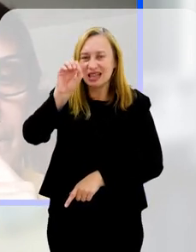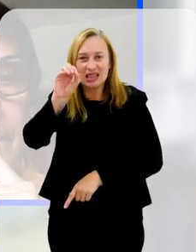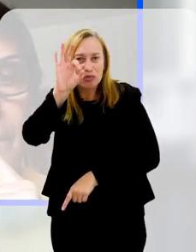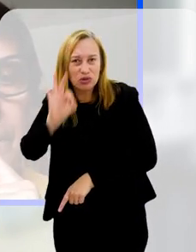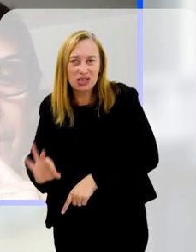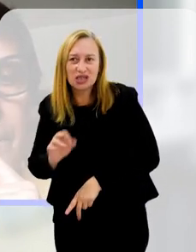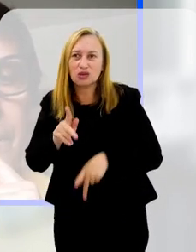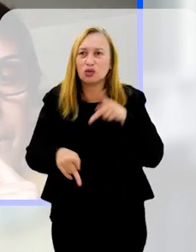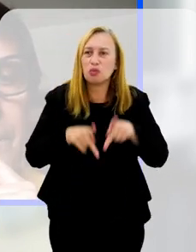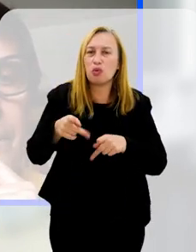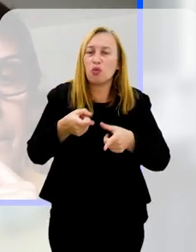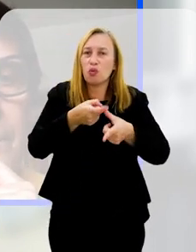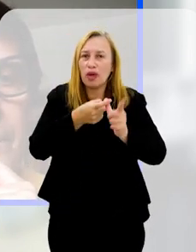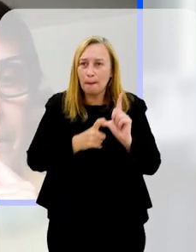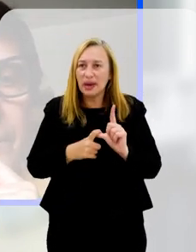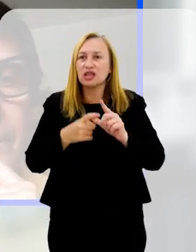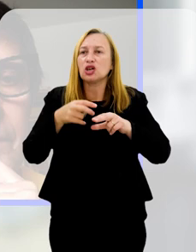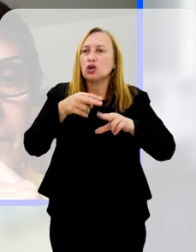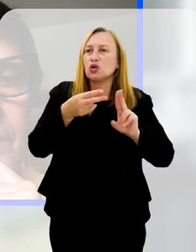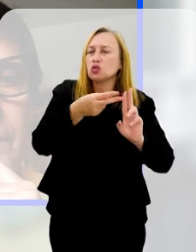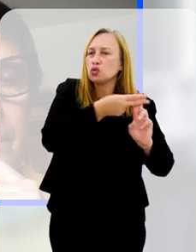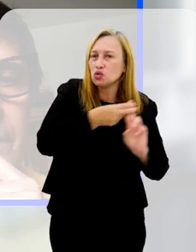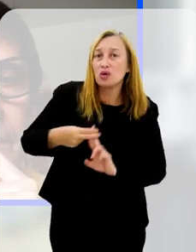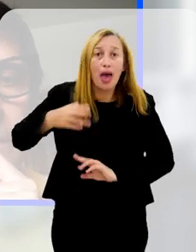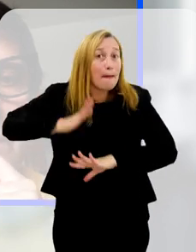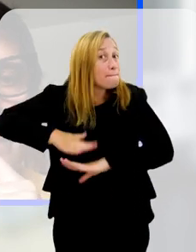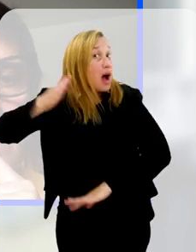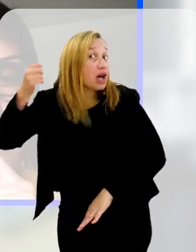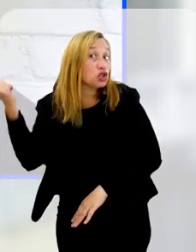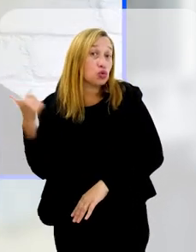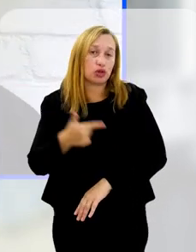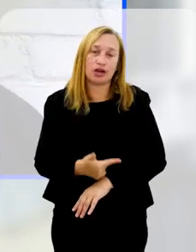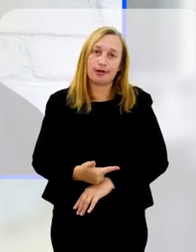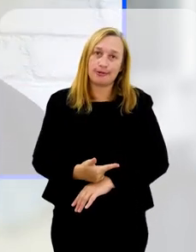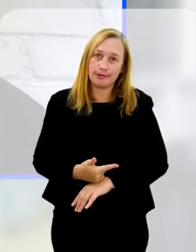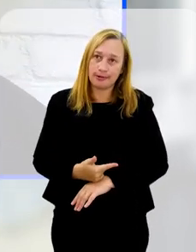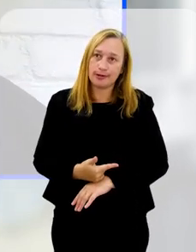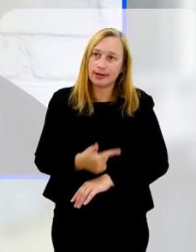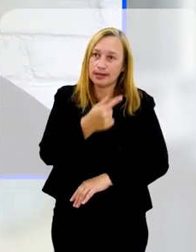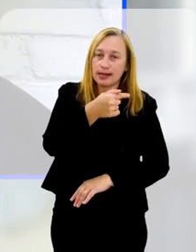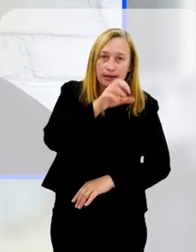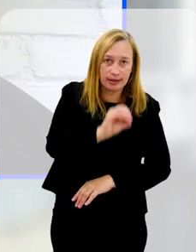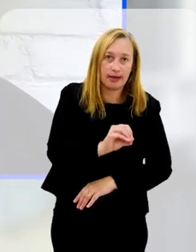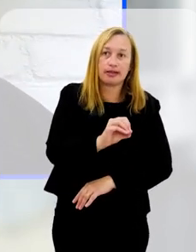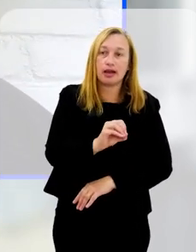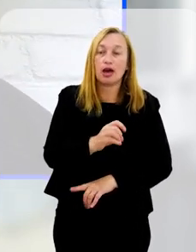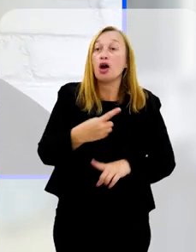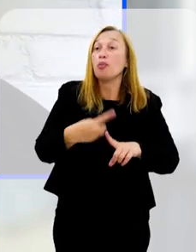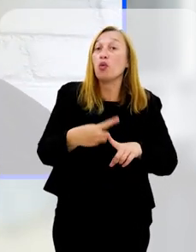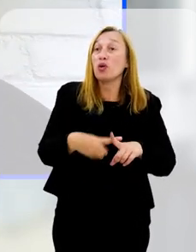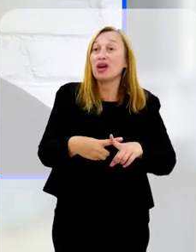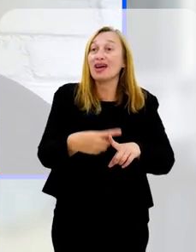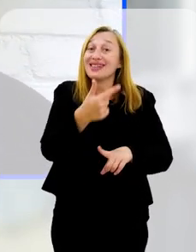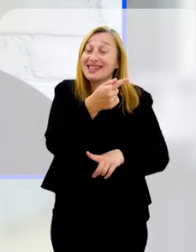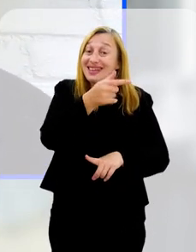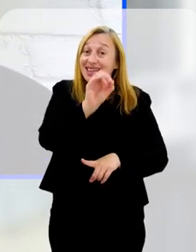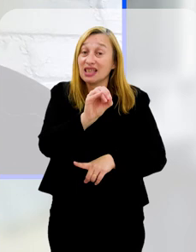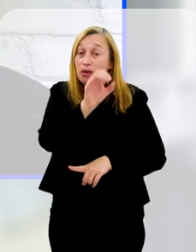70% da população depende do SUS, é mais do que isso. 70% da população